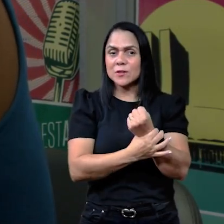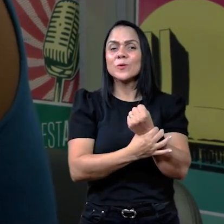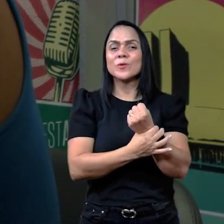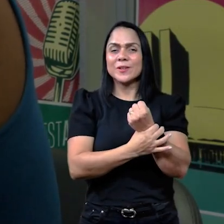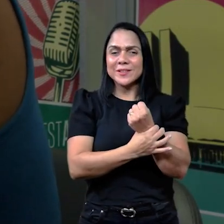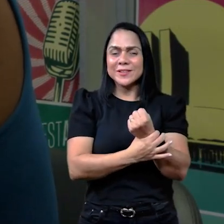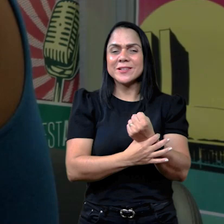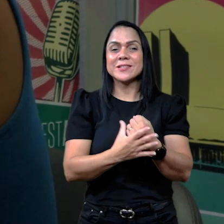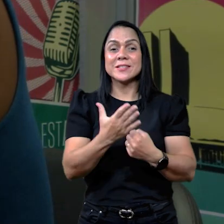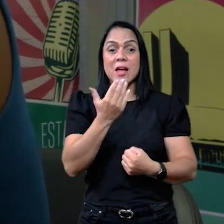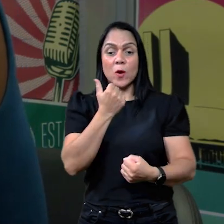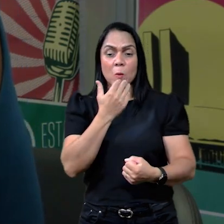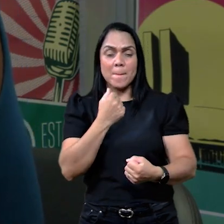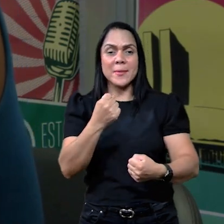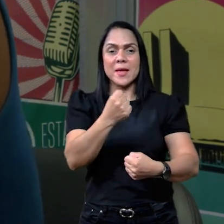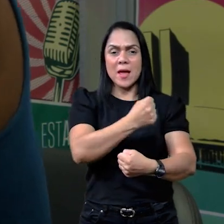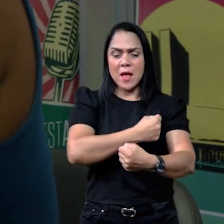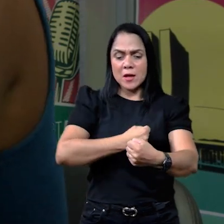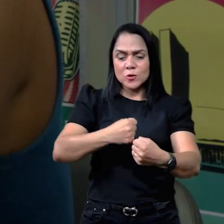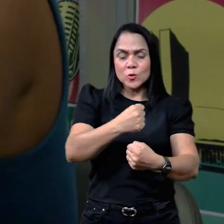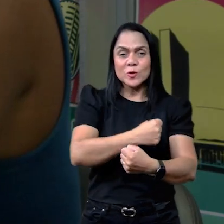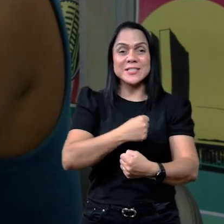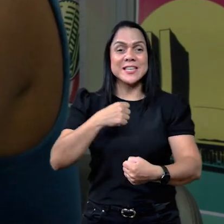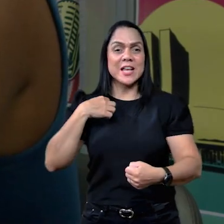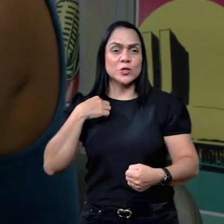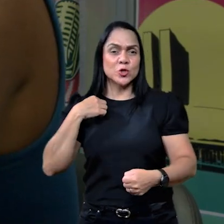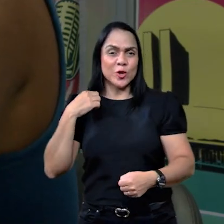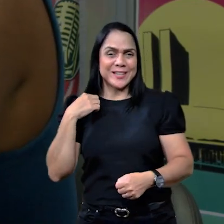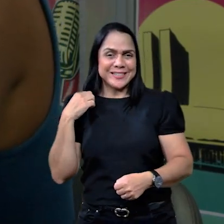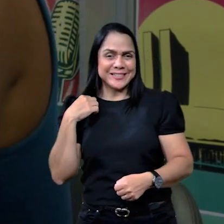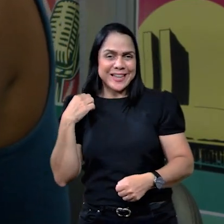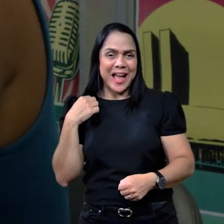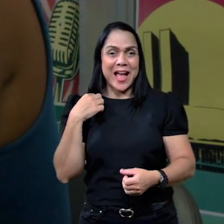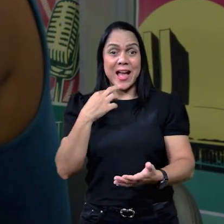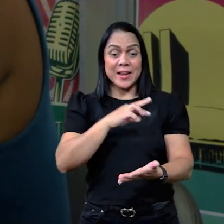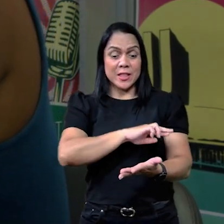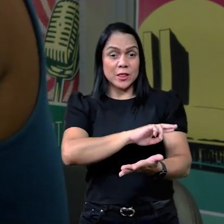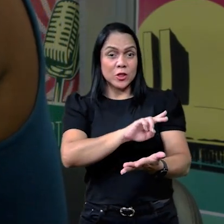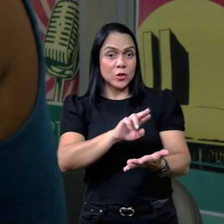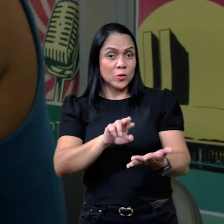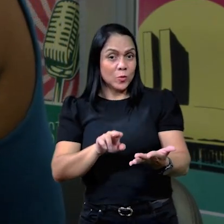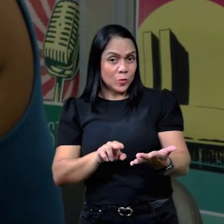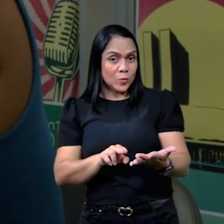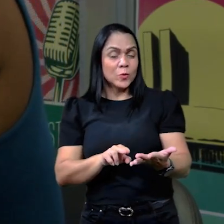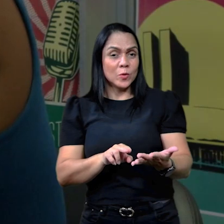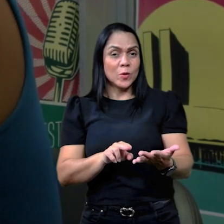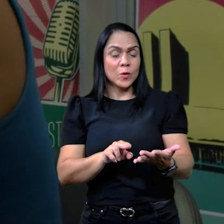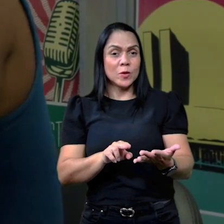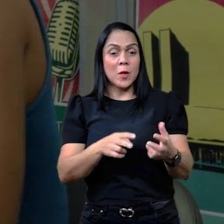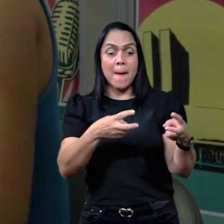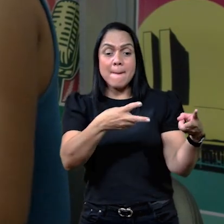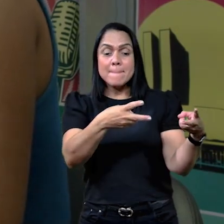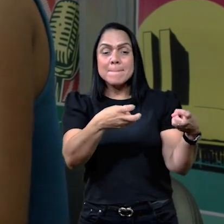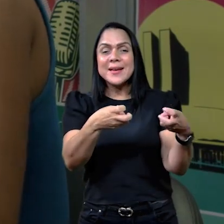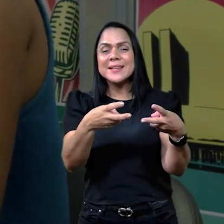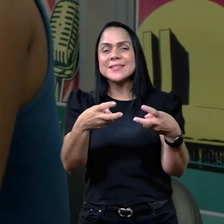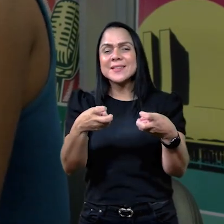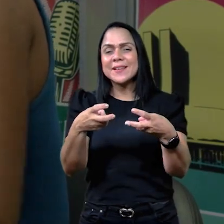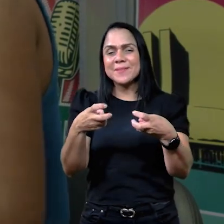alimentar e das cozinhas solidárias, toda essa questão, a gente pode perceber que